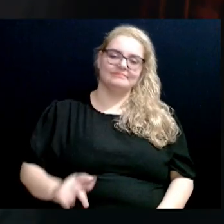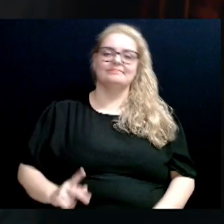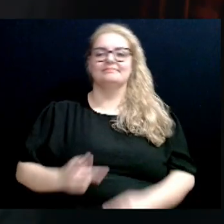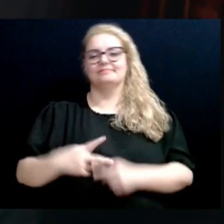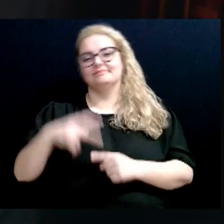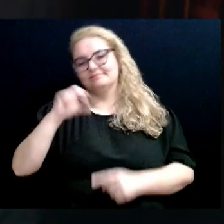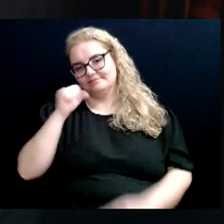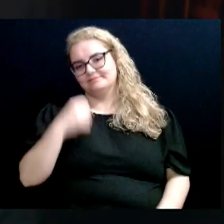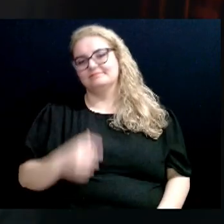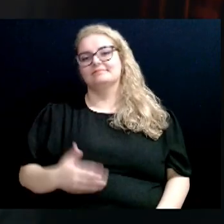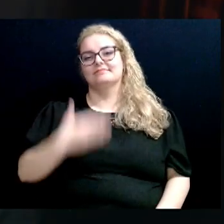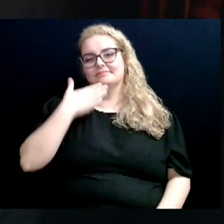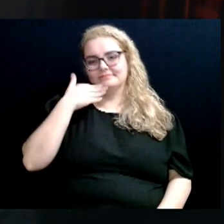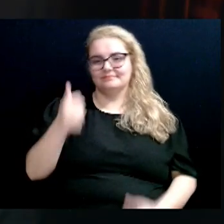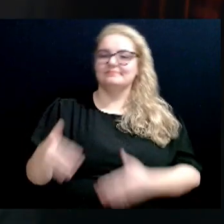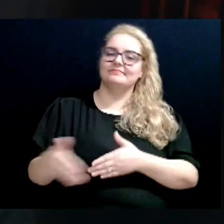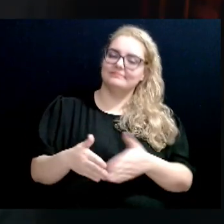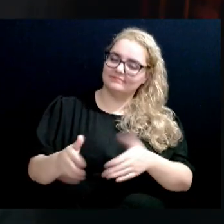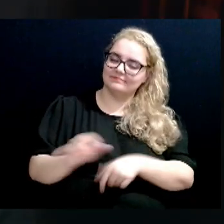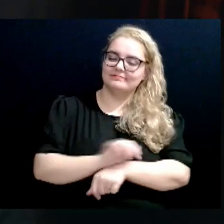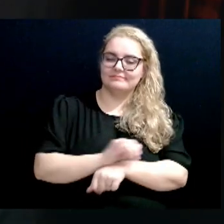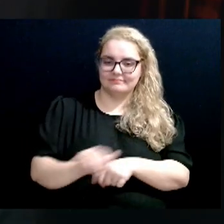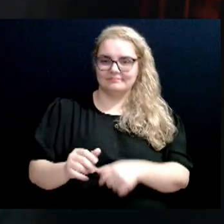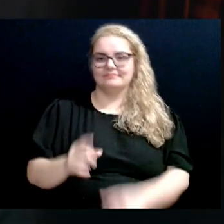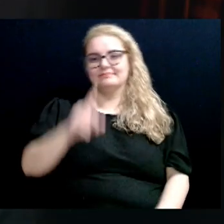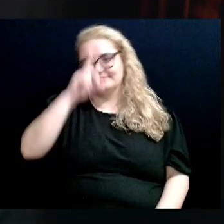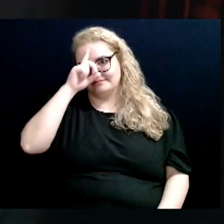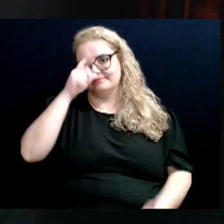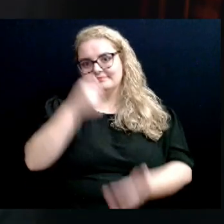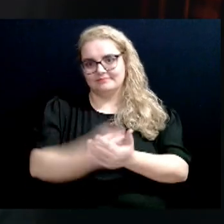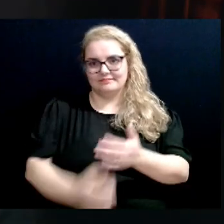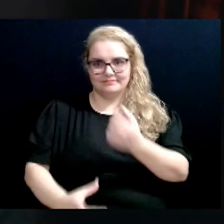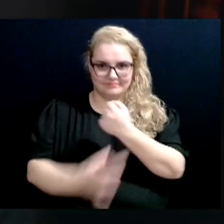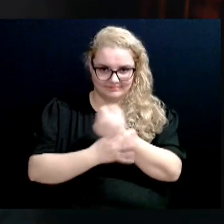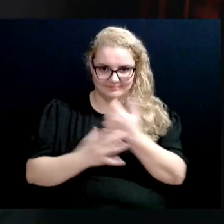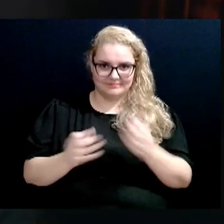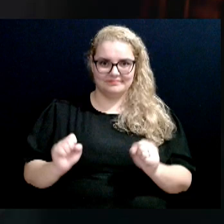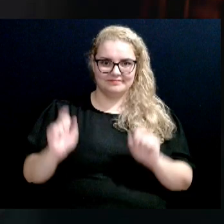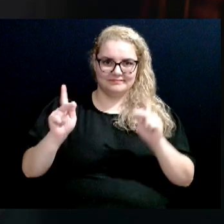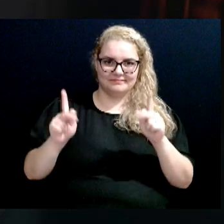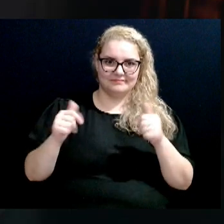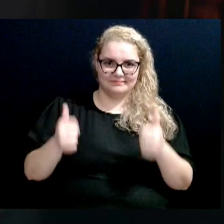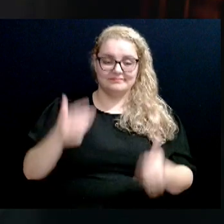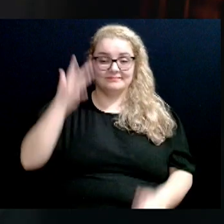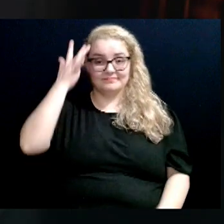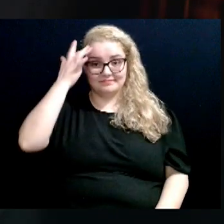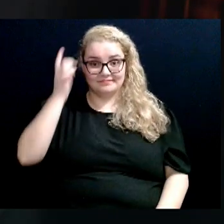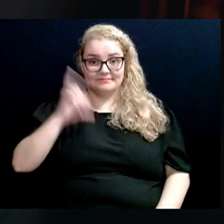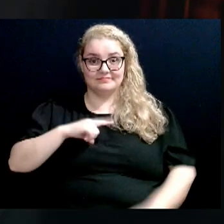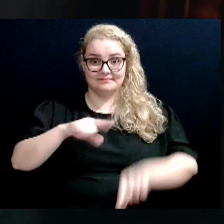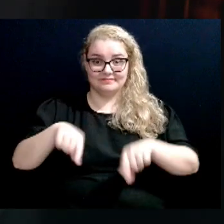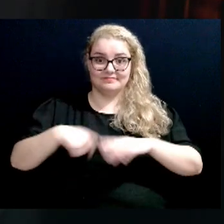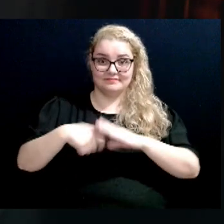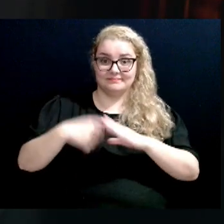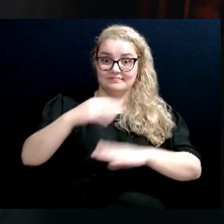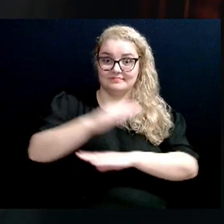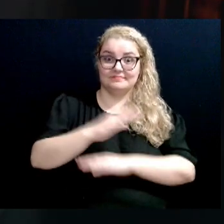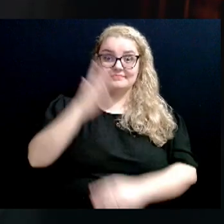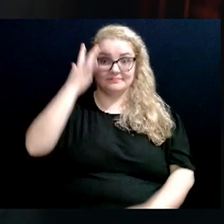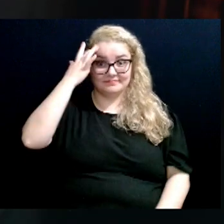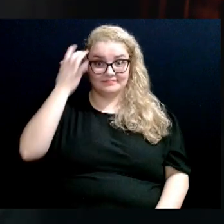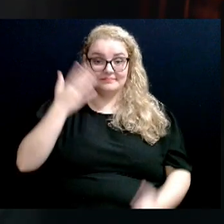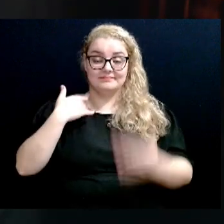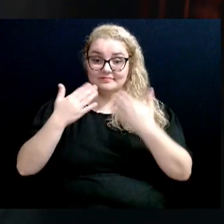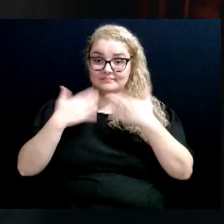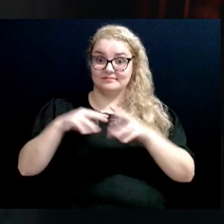melhores caminhos para decisões seguras, tá bom? Amanhã tem mais Estúdio Câmara. Amanhã nós vamos conversar sobre